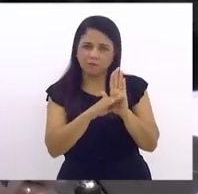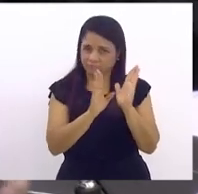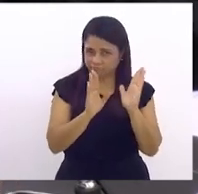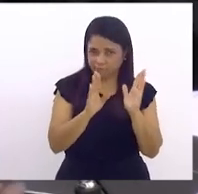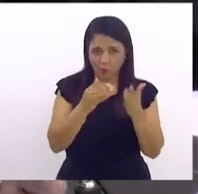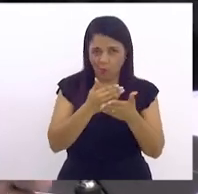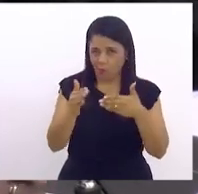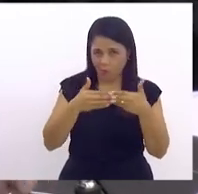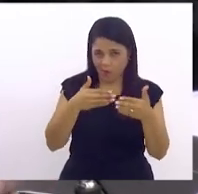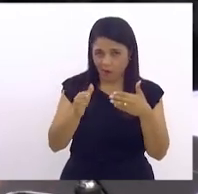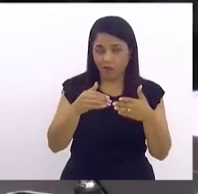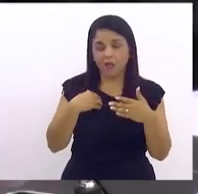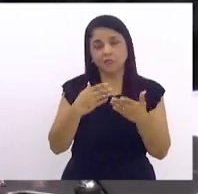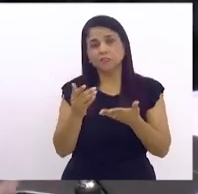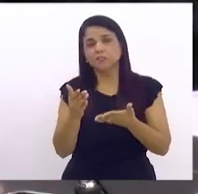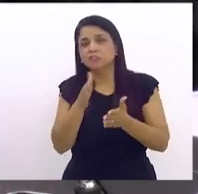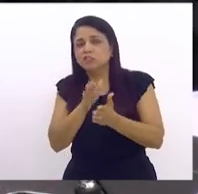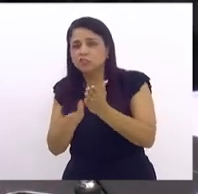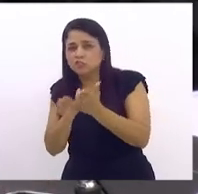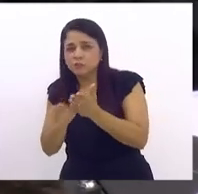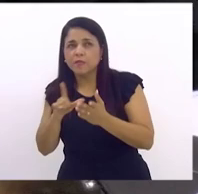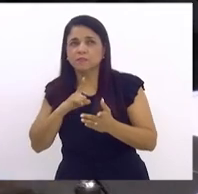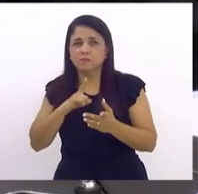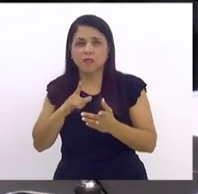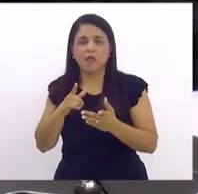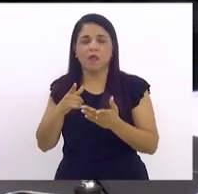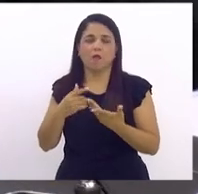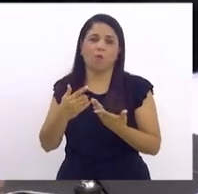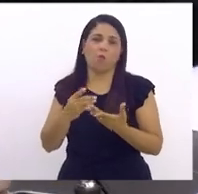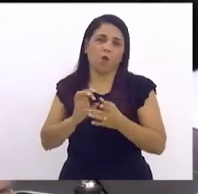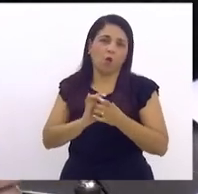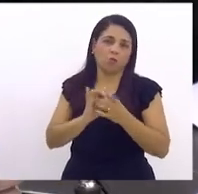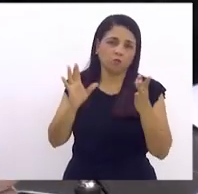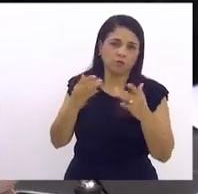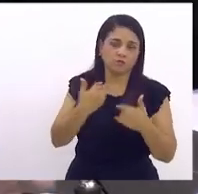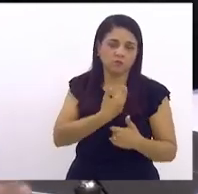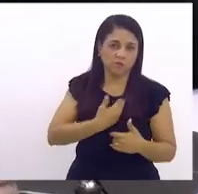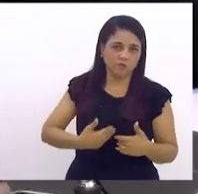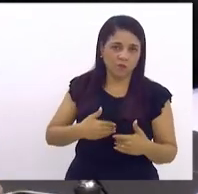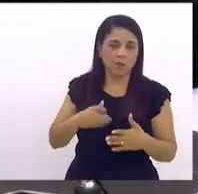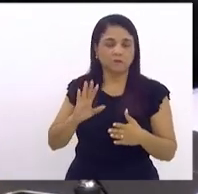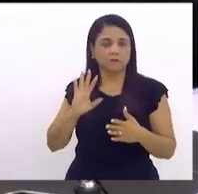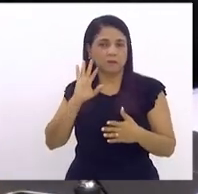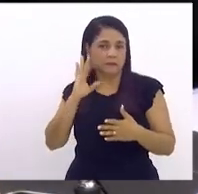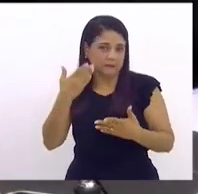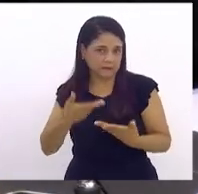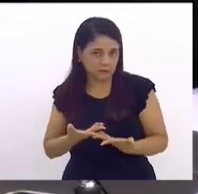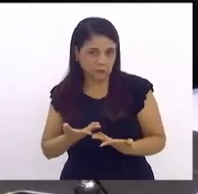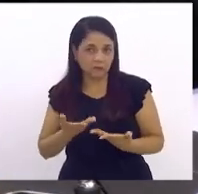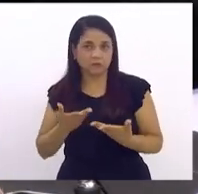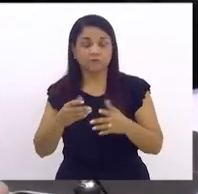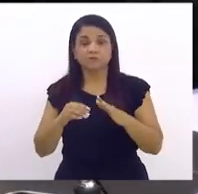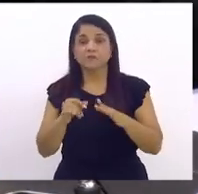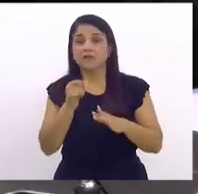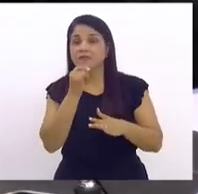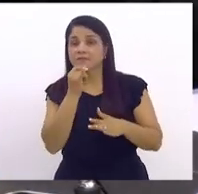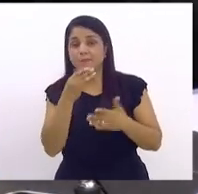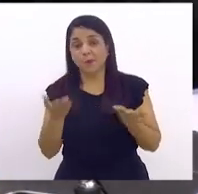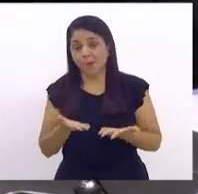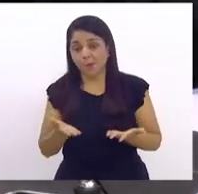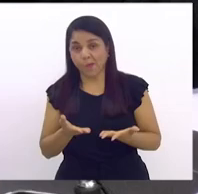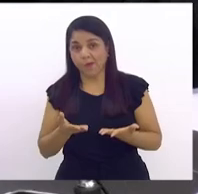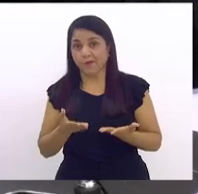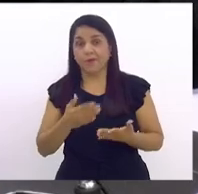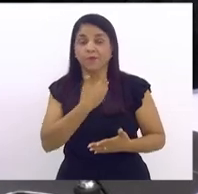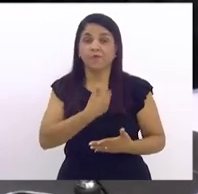um acréscimo de despesa. Autoriza o governo a fazer, ou autoriza o governo a tomar alguma medida. Um exemplo de agora, o governo precisa